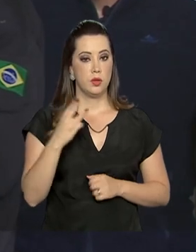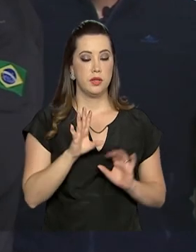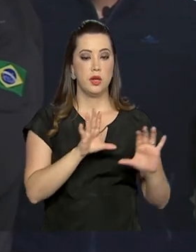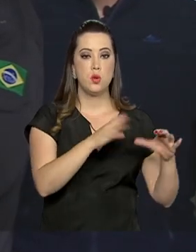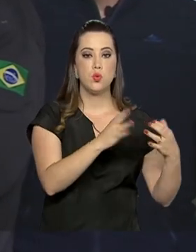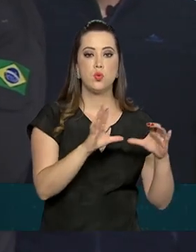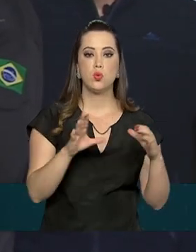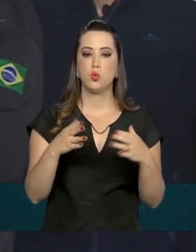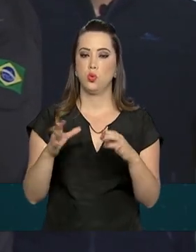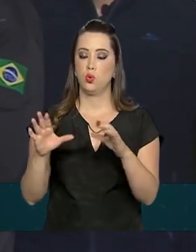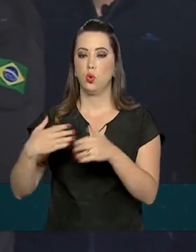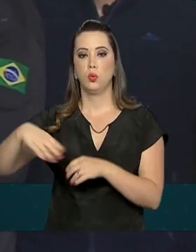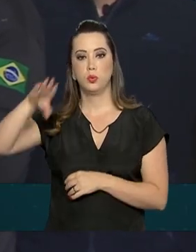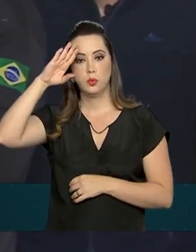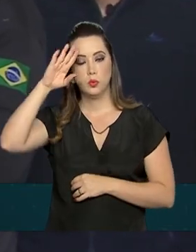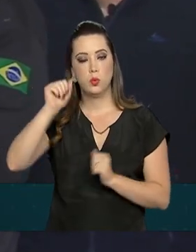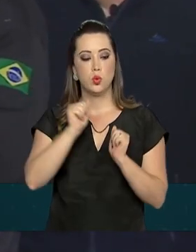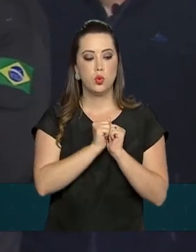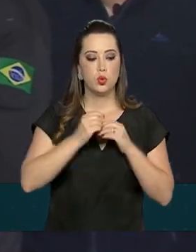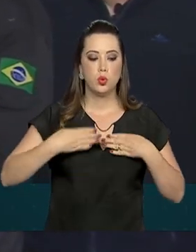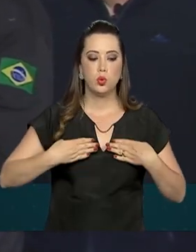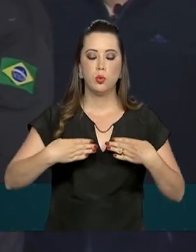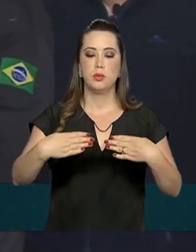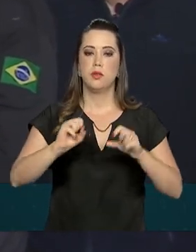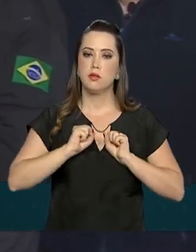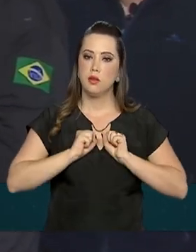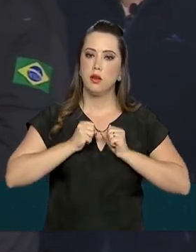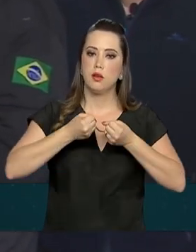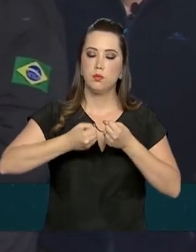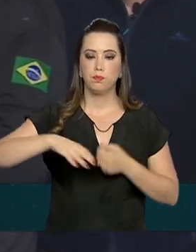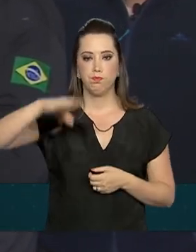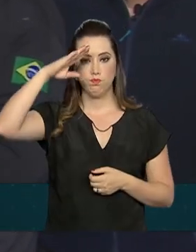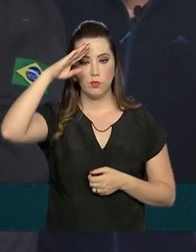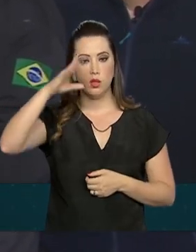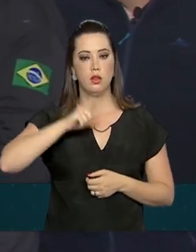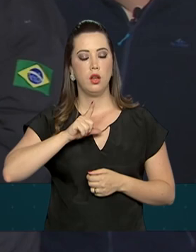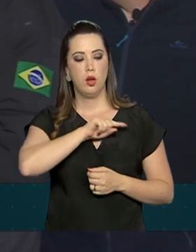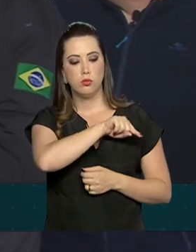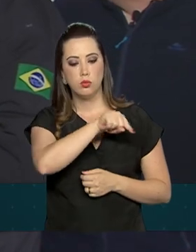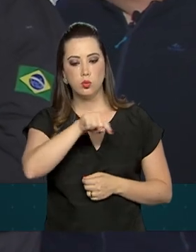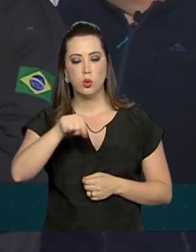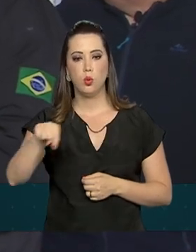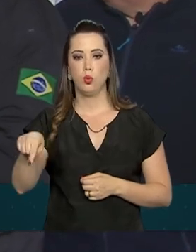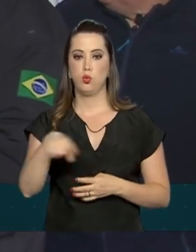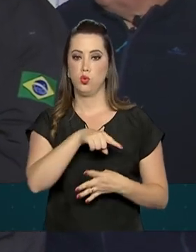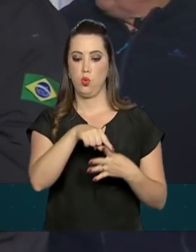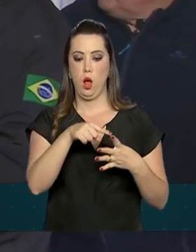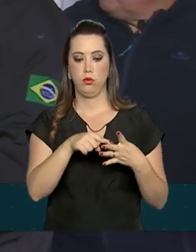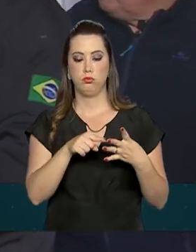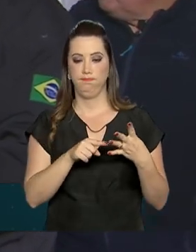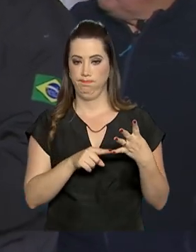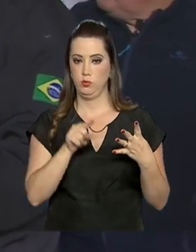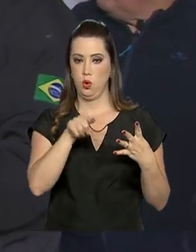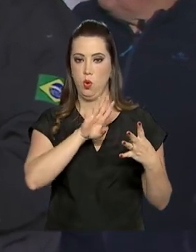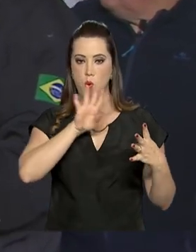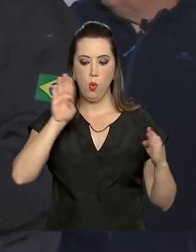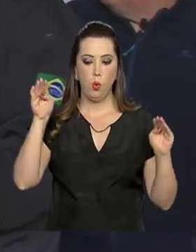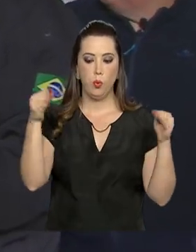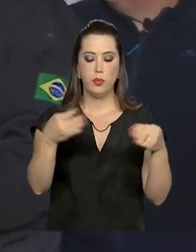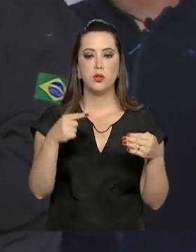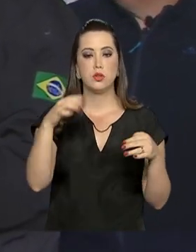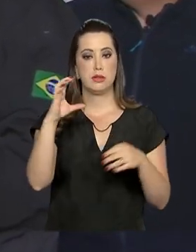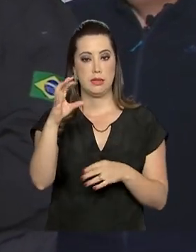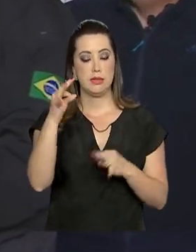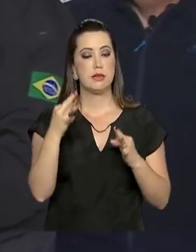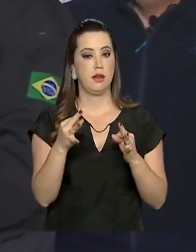Armadas e o nosso Ministério da Defesa, todos eles têm as suas áreas específicas voltadas para essa atividade da